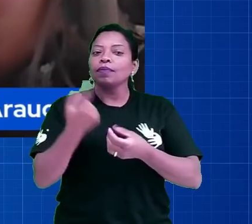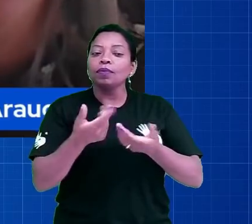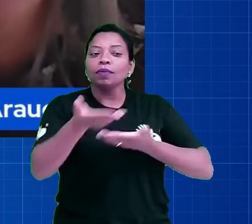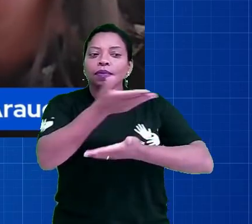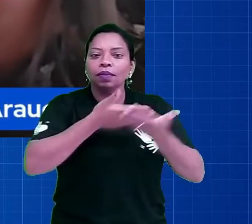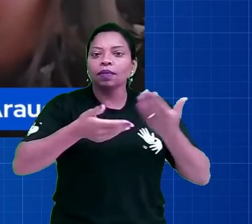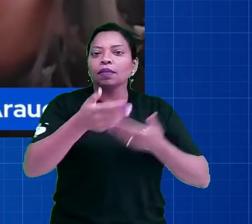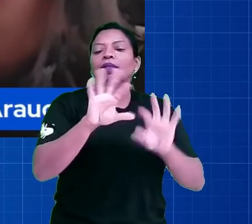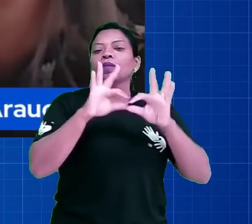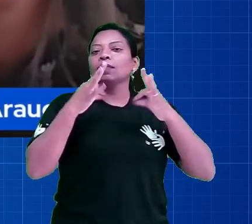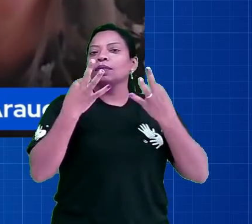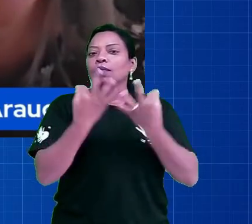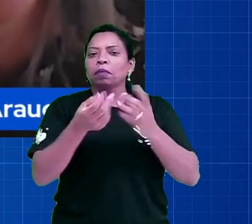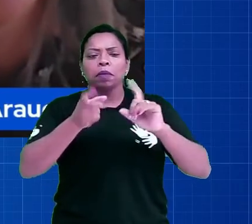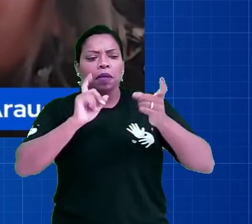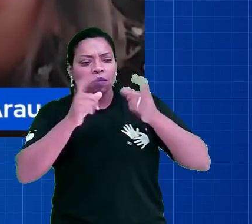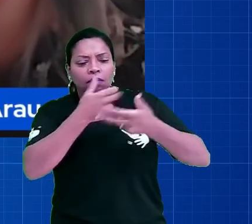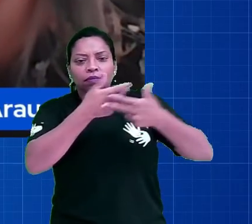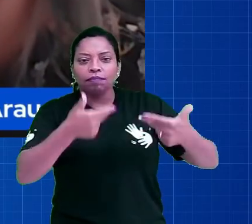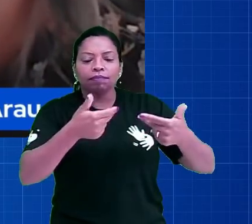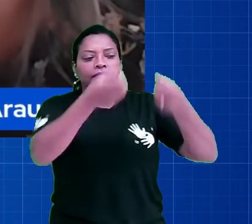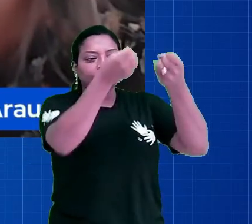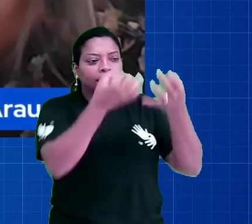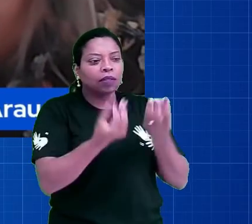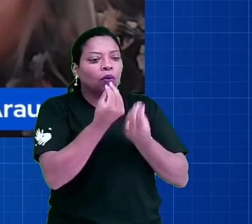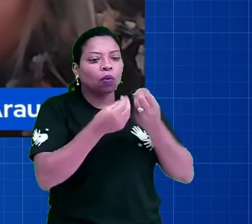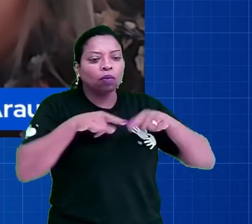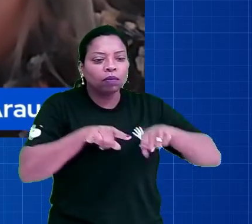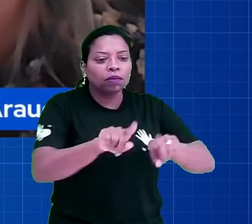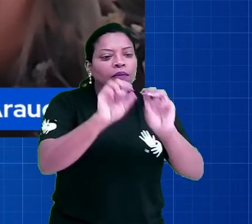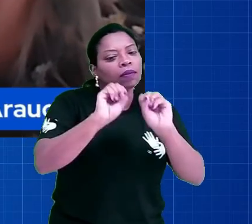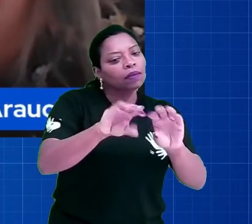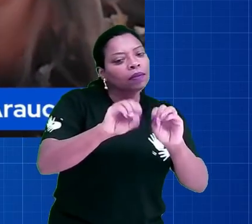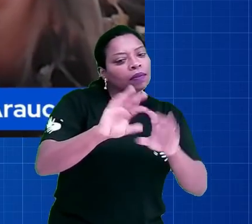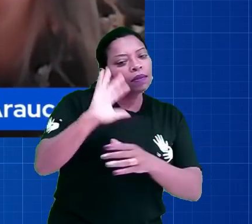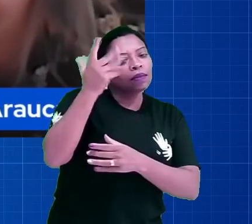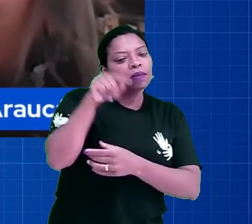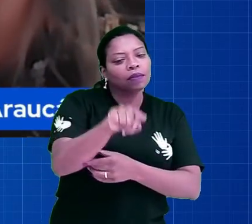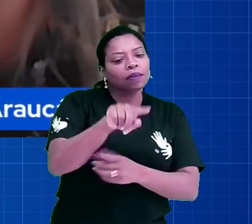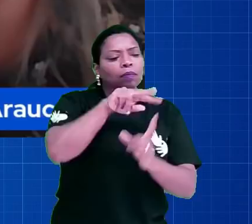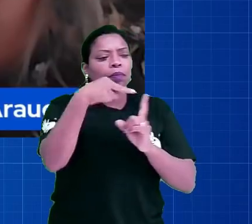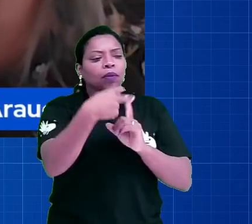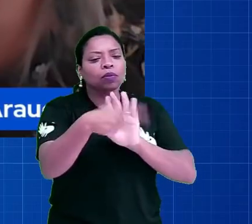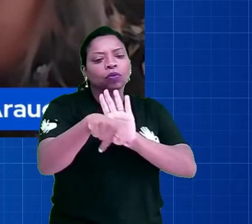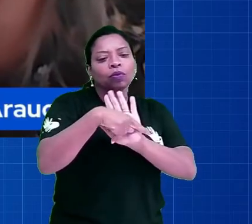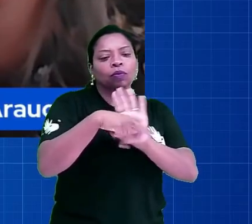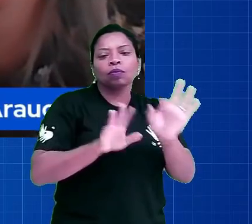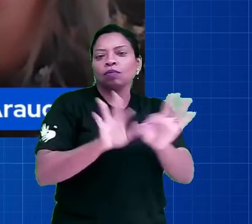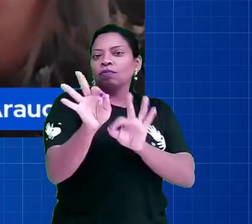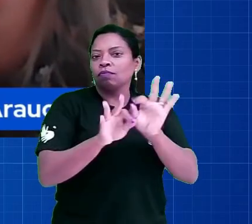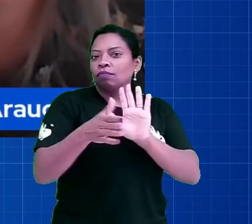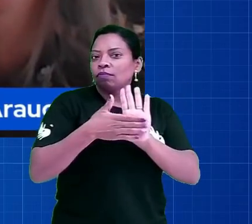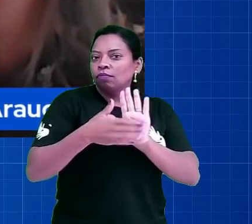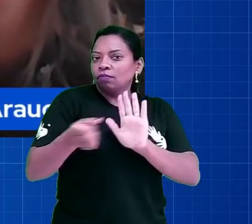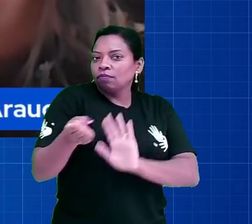em reuniões também, explicando o que é o co-ensino, né, qual que é a perspectiva desse projeto que a gente está começando na rede